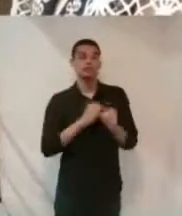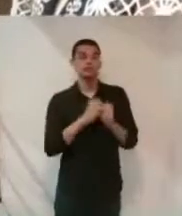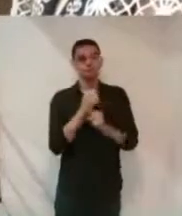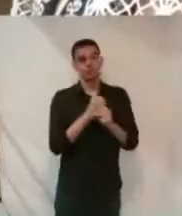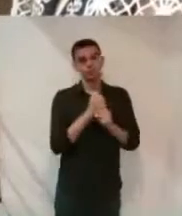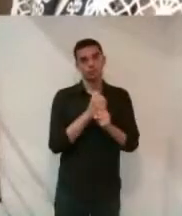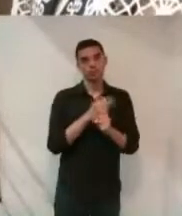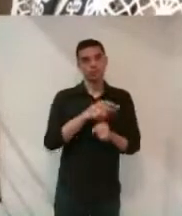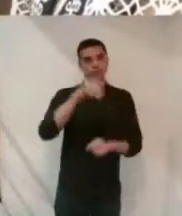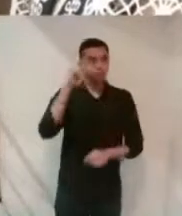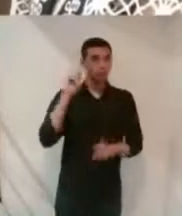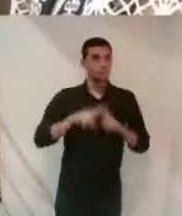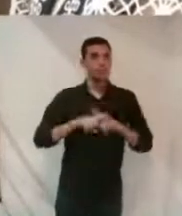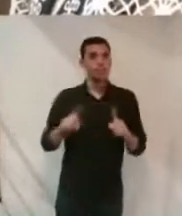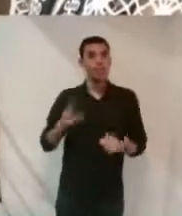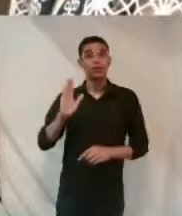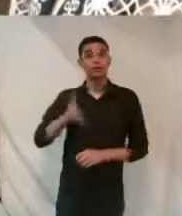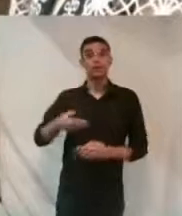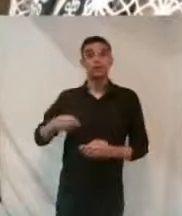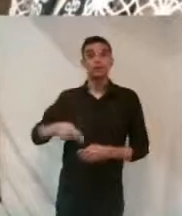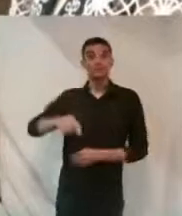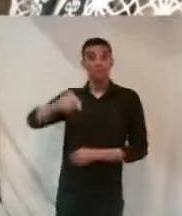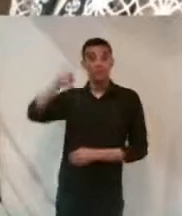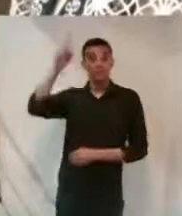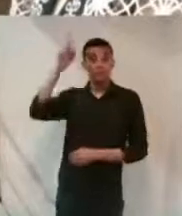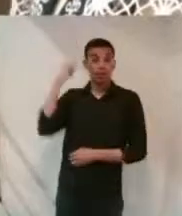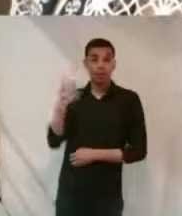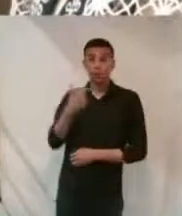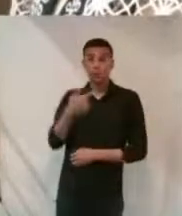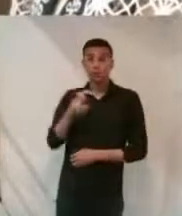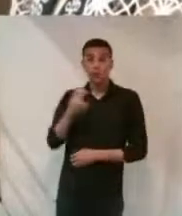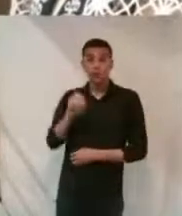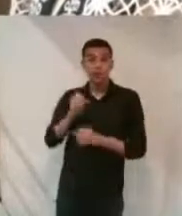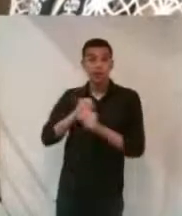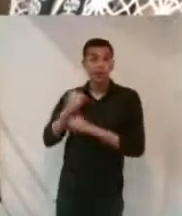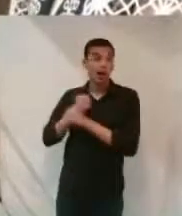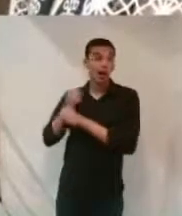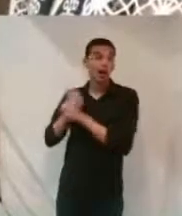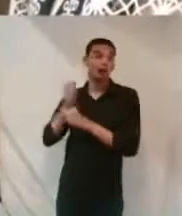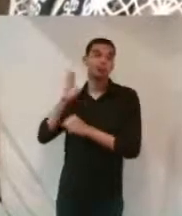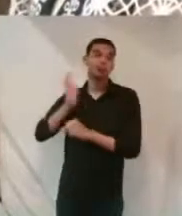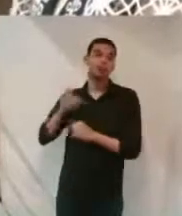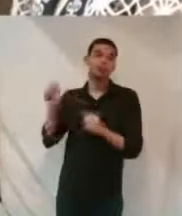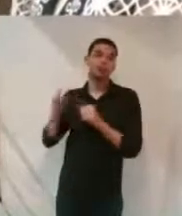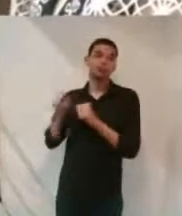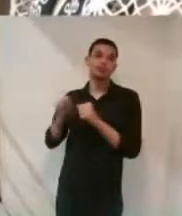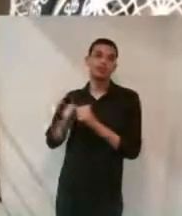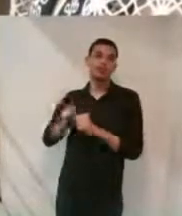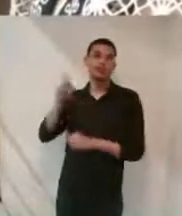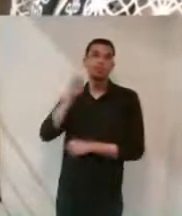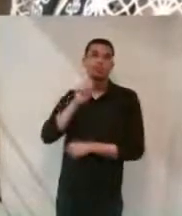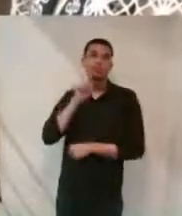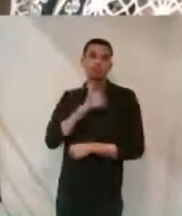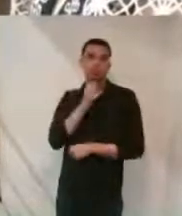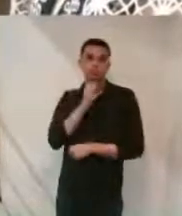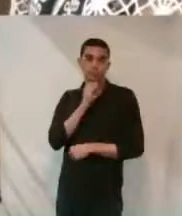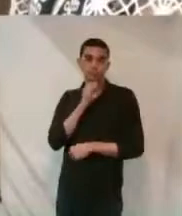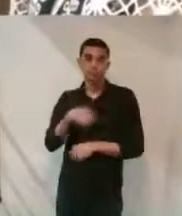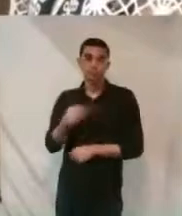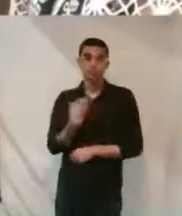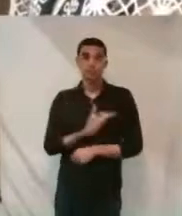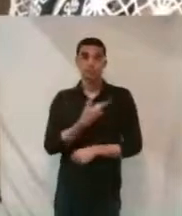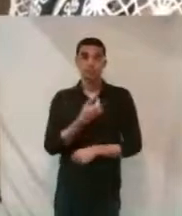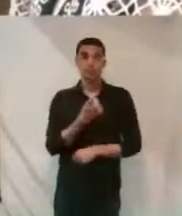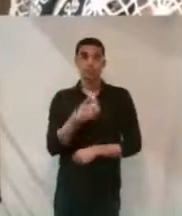primeiro mundo. Nos Estados Unidos, mais de 250 anos. E agora nós inauguramos em 2017 aqui os acordos